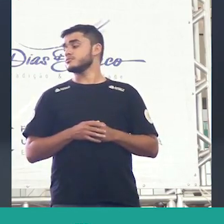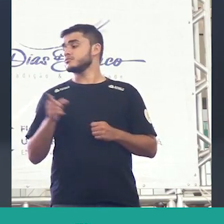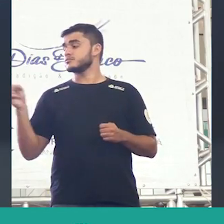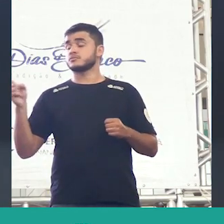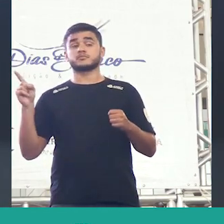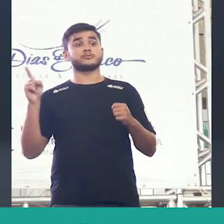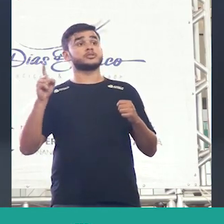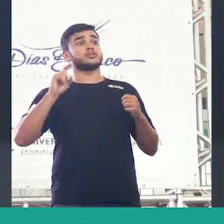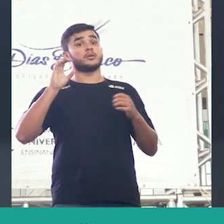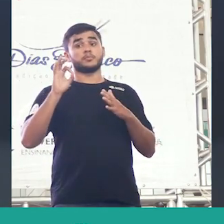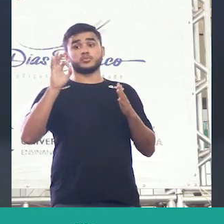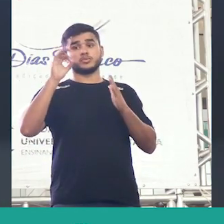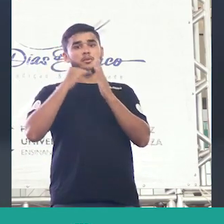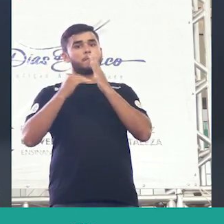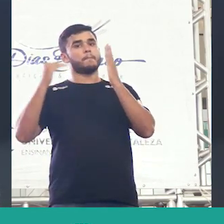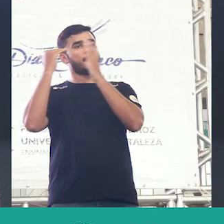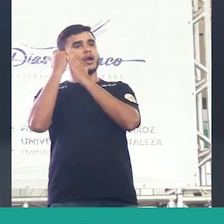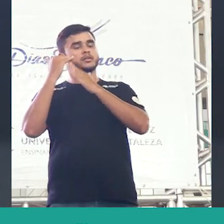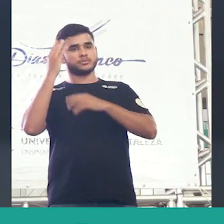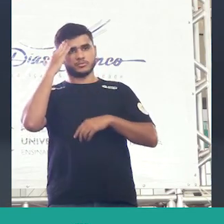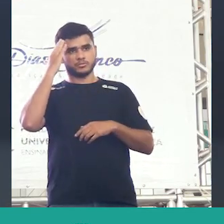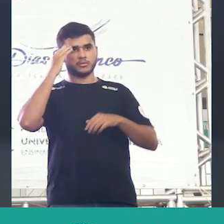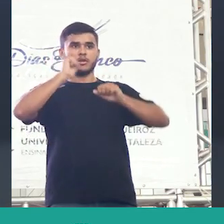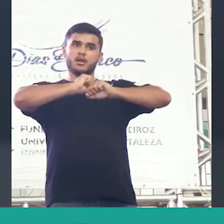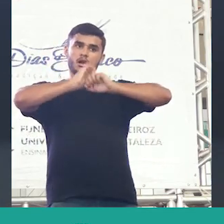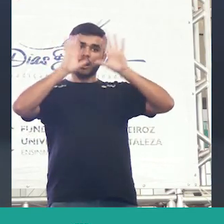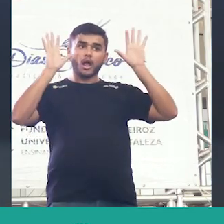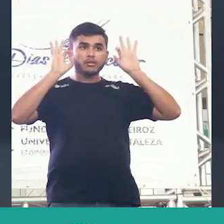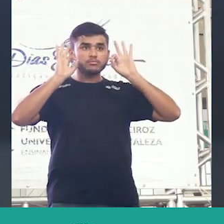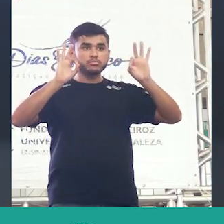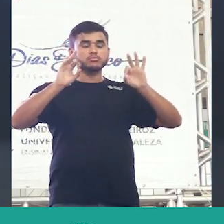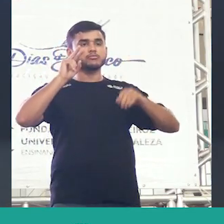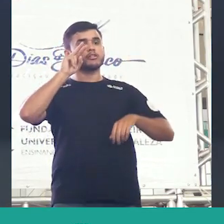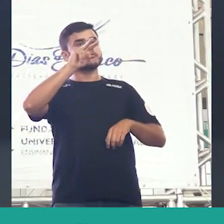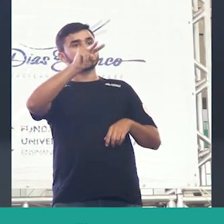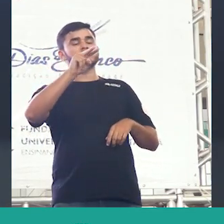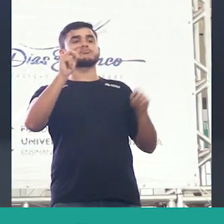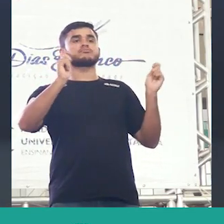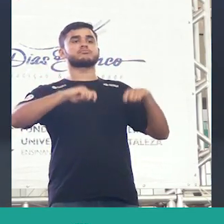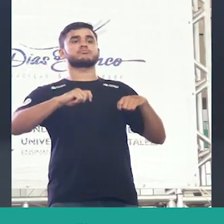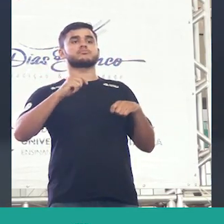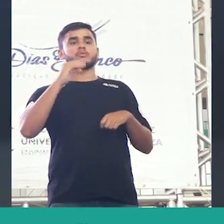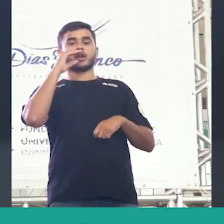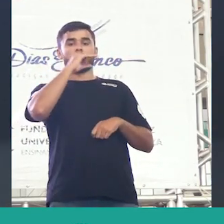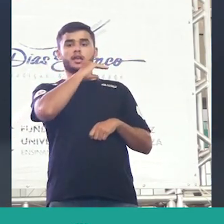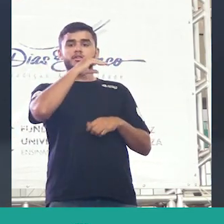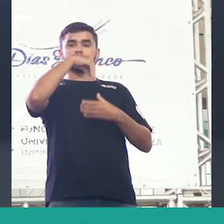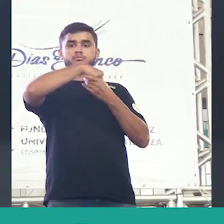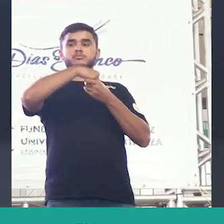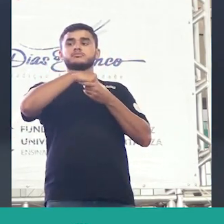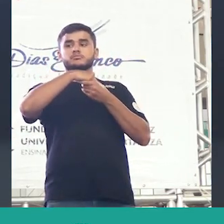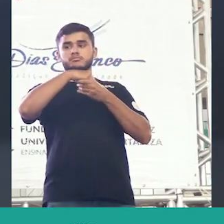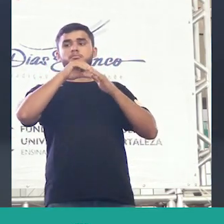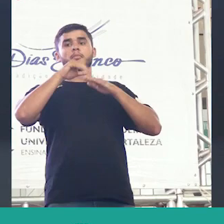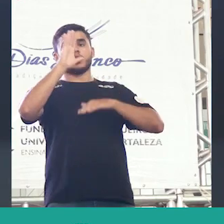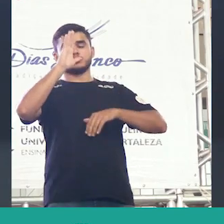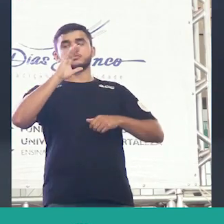explicado. Quanto maior a porcentagem dos vidros, mais claro, transparente, ele fica. Mais calor dentro do